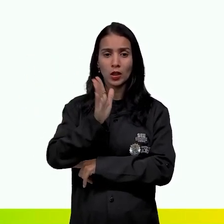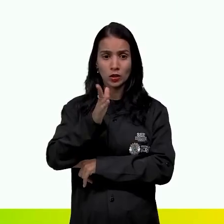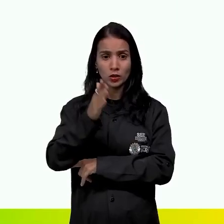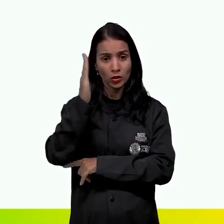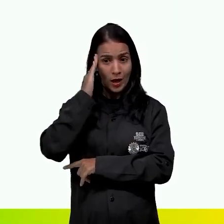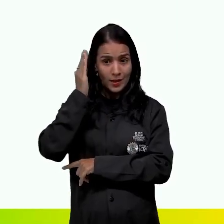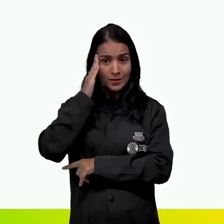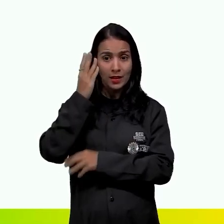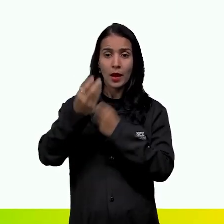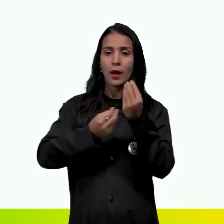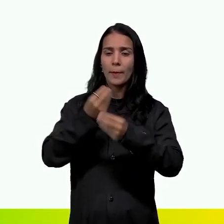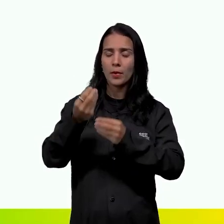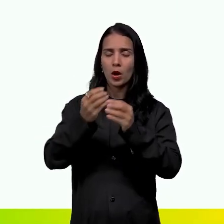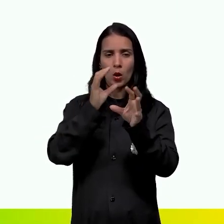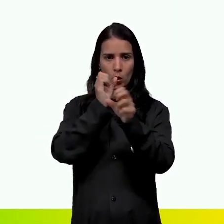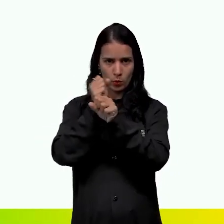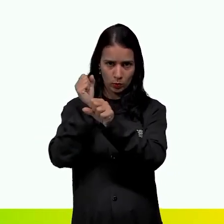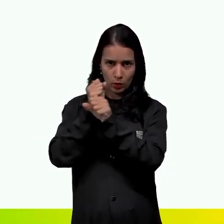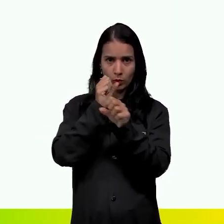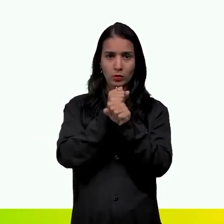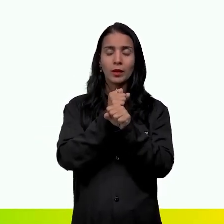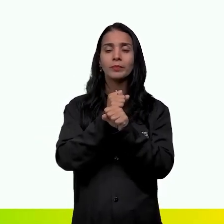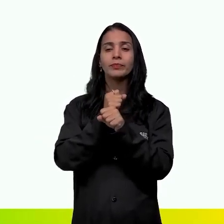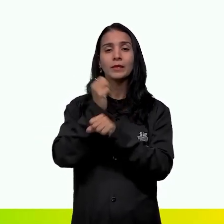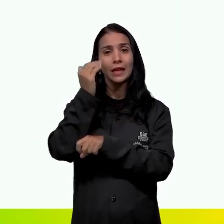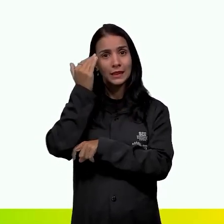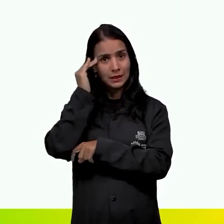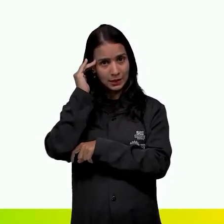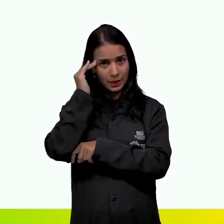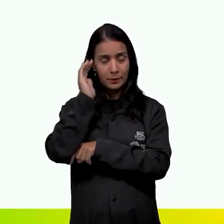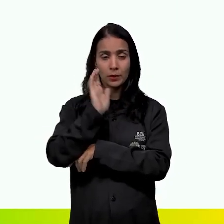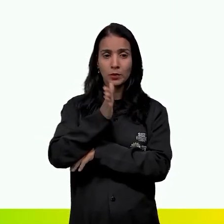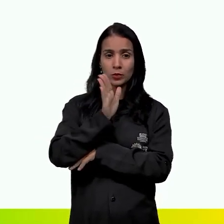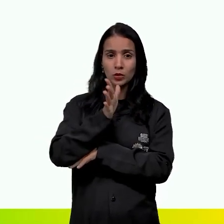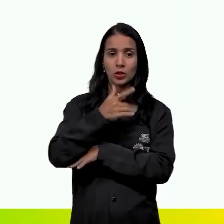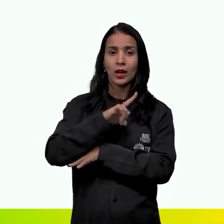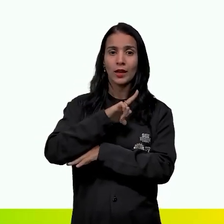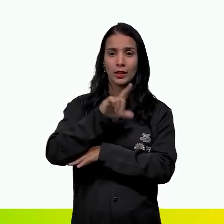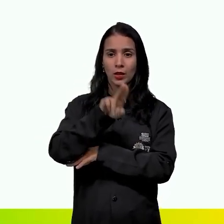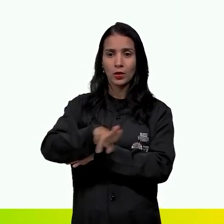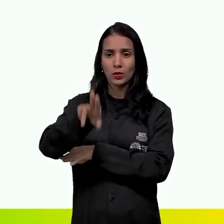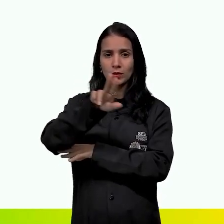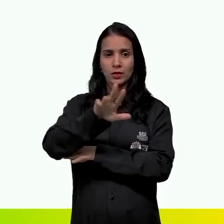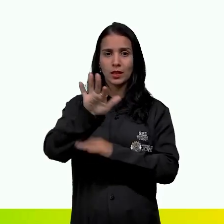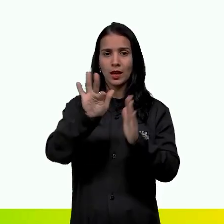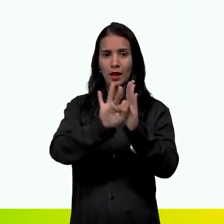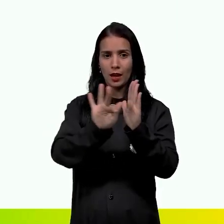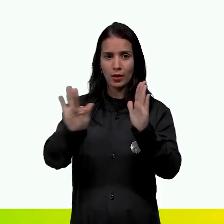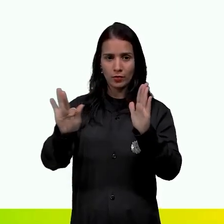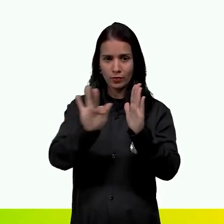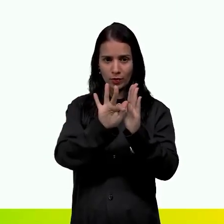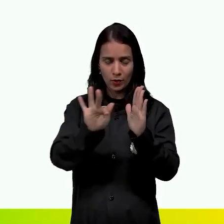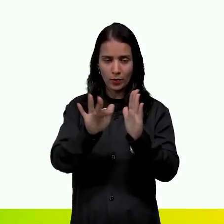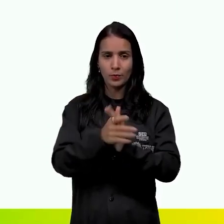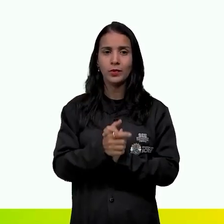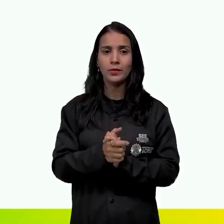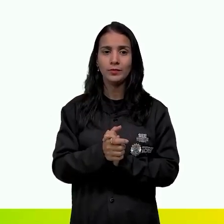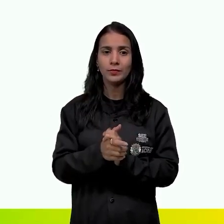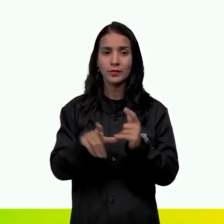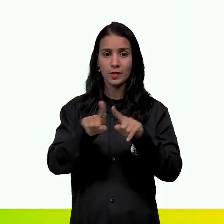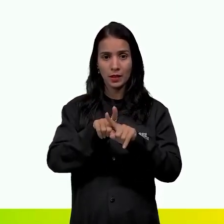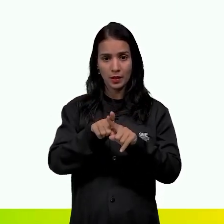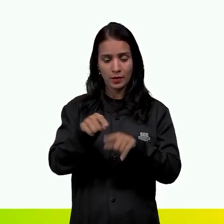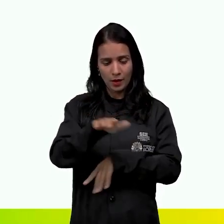já sabemos que o volume desses dois sólidos é calculado dessa forma aqui. A área da base vezes a altura para